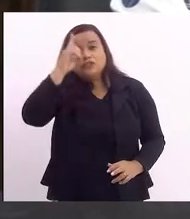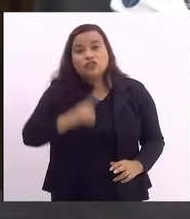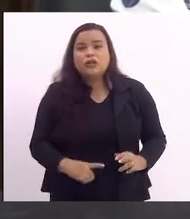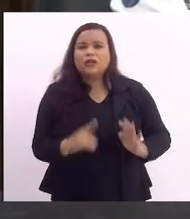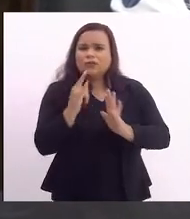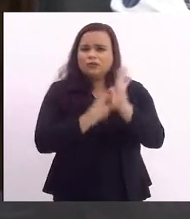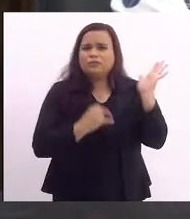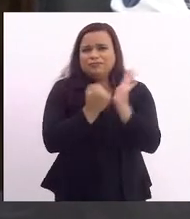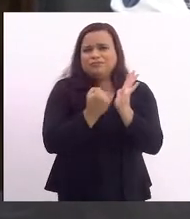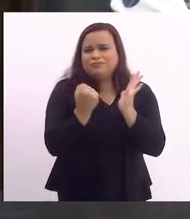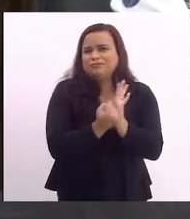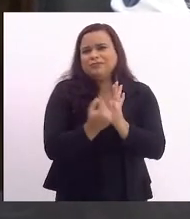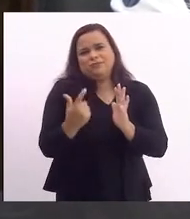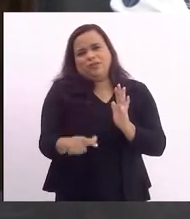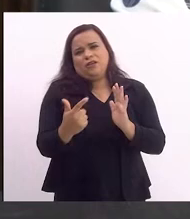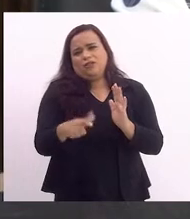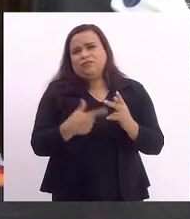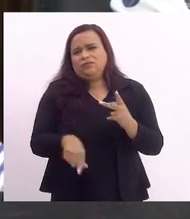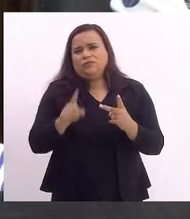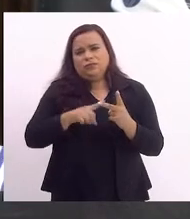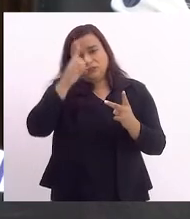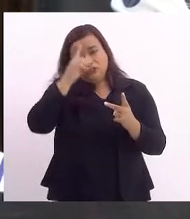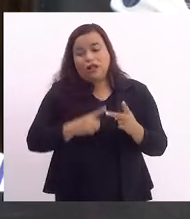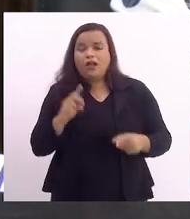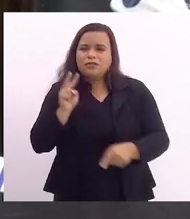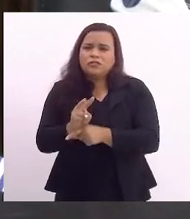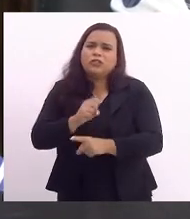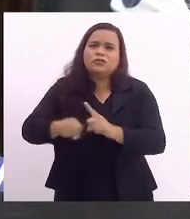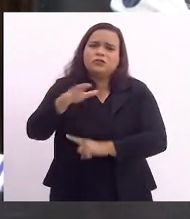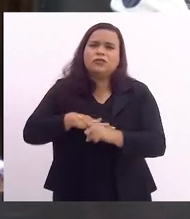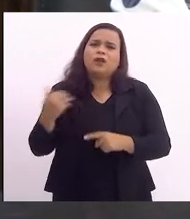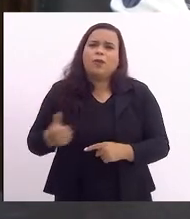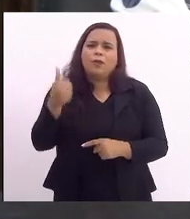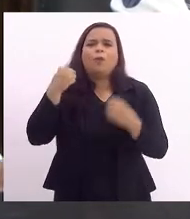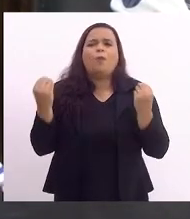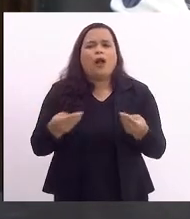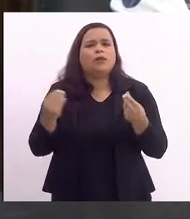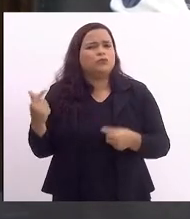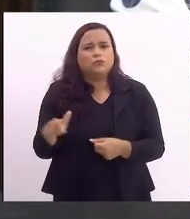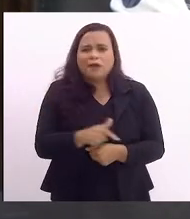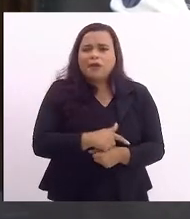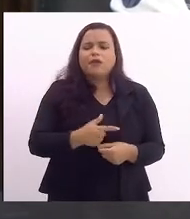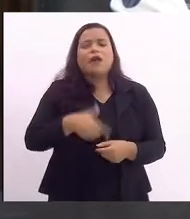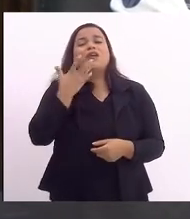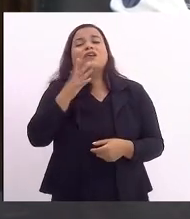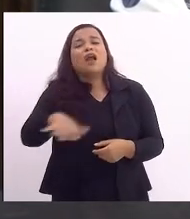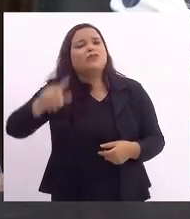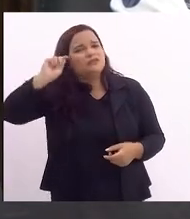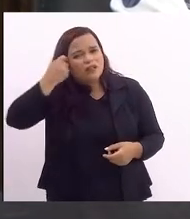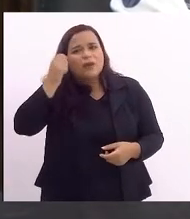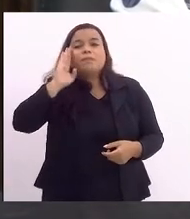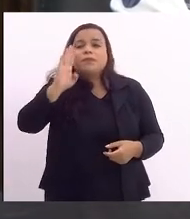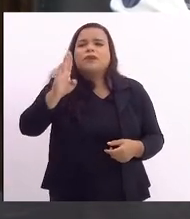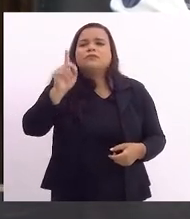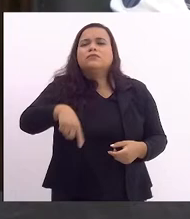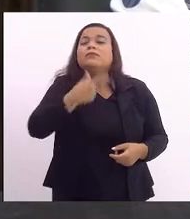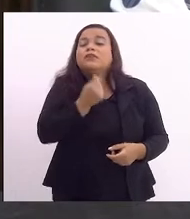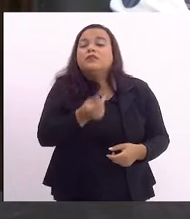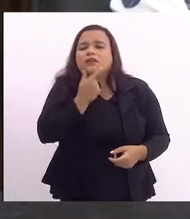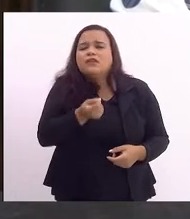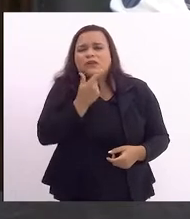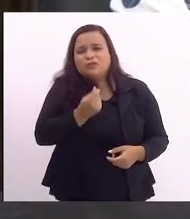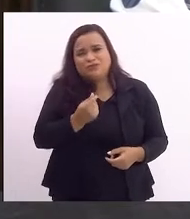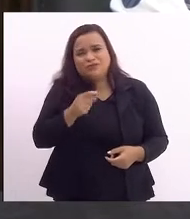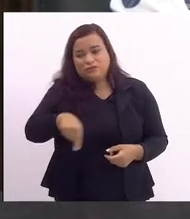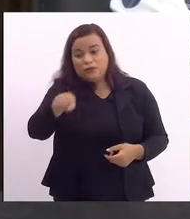civil, são as nossas crianças que não têm direito a uma assistência social de qualidade, são as nossas crianças, principalmente os nossos meninos, que